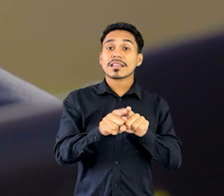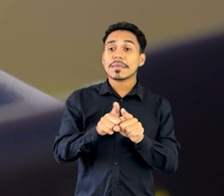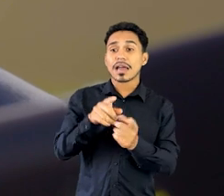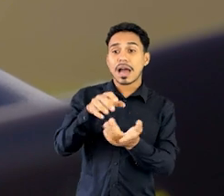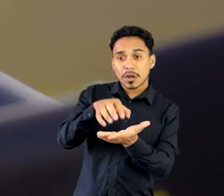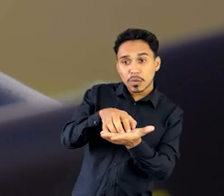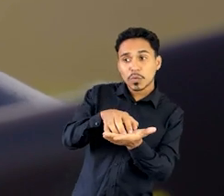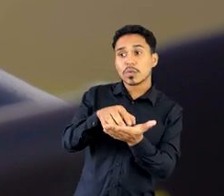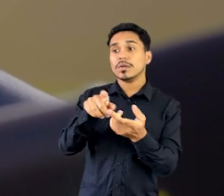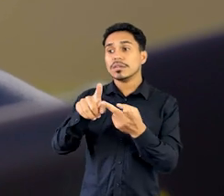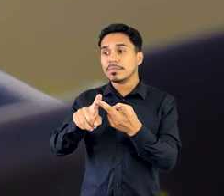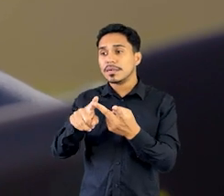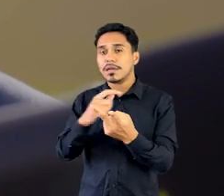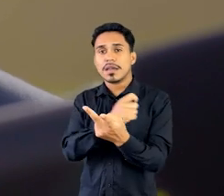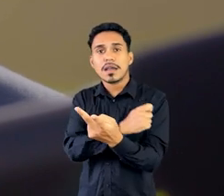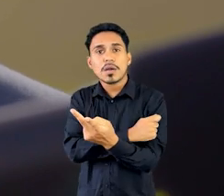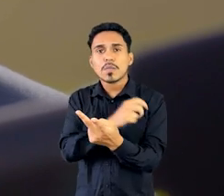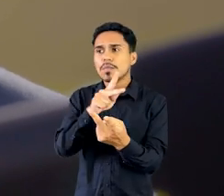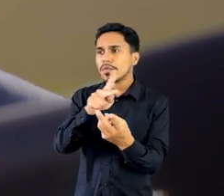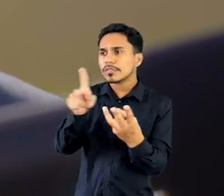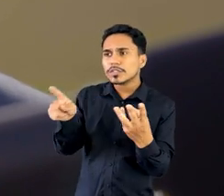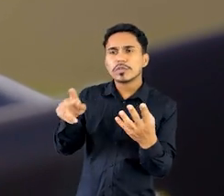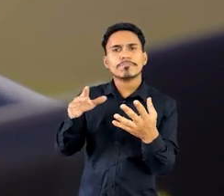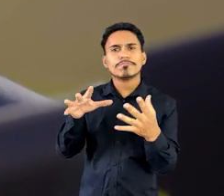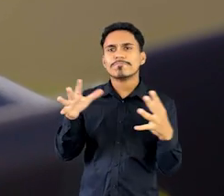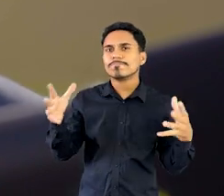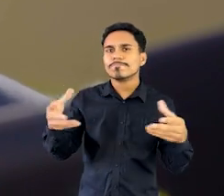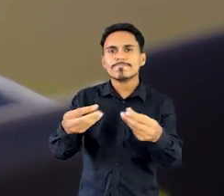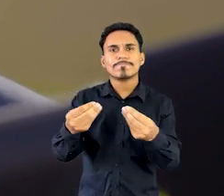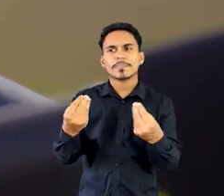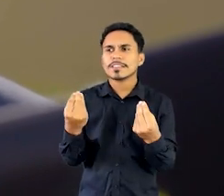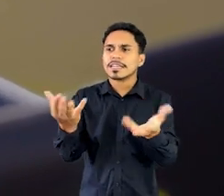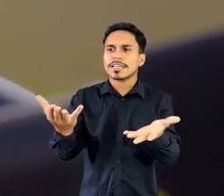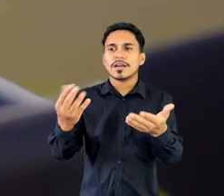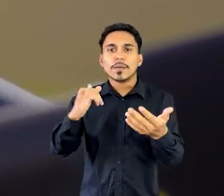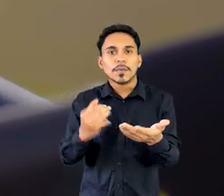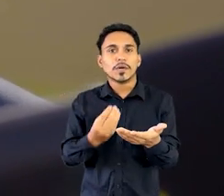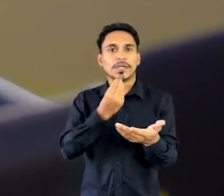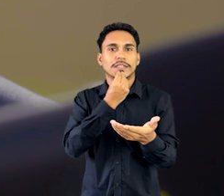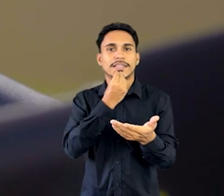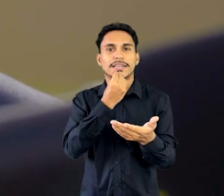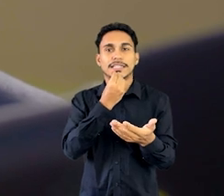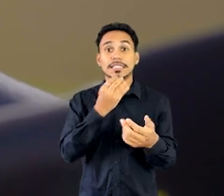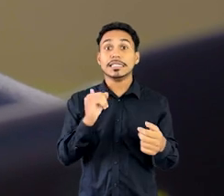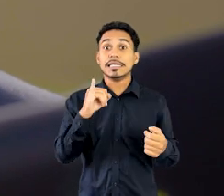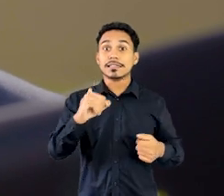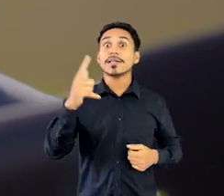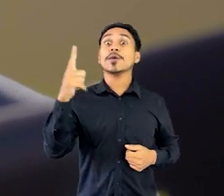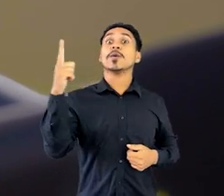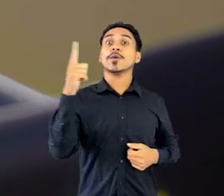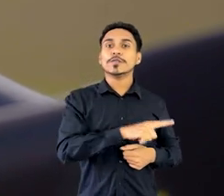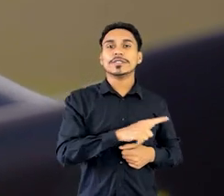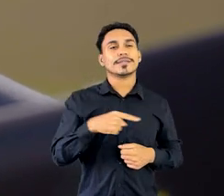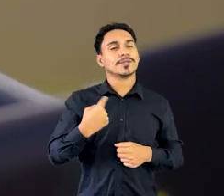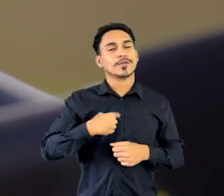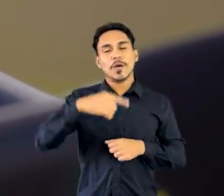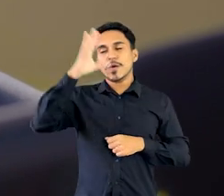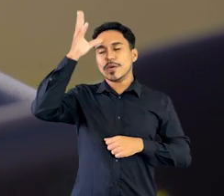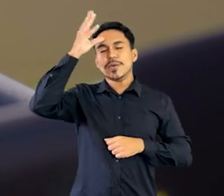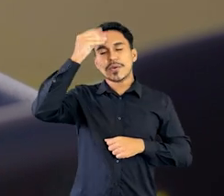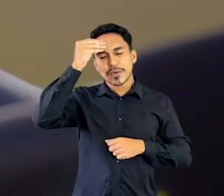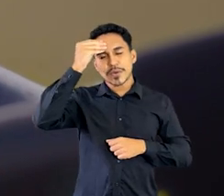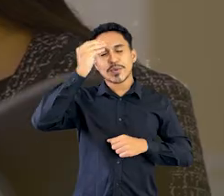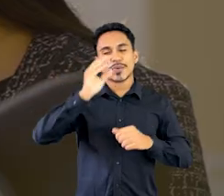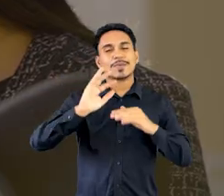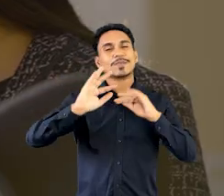condições aos nossos servidores aos professores para que possa exercer ao seu máximo as suas competências acho que ao final do dia a gente vai pra casa